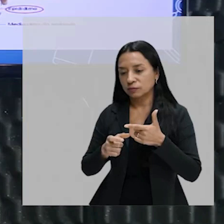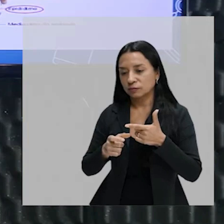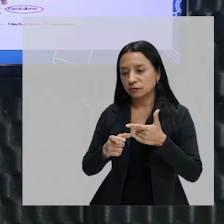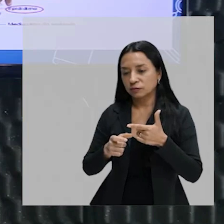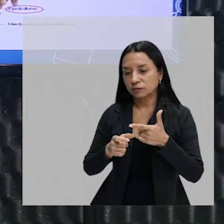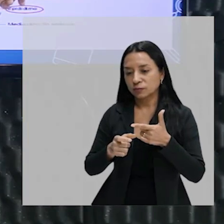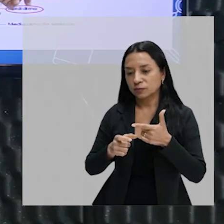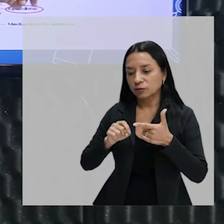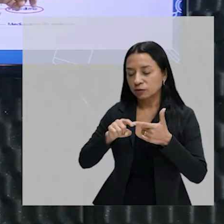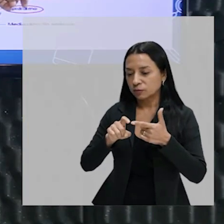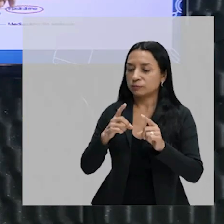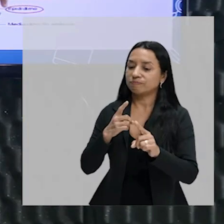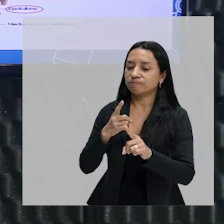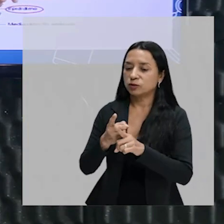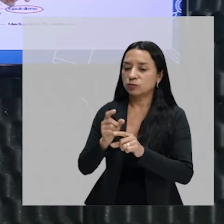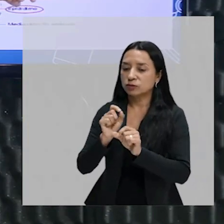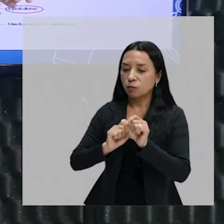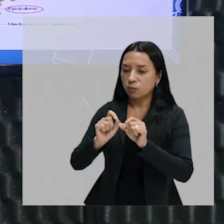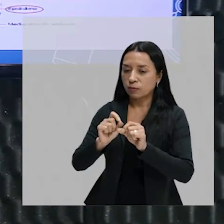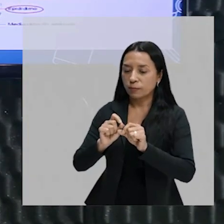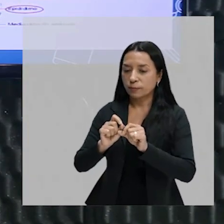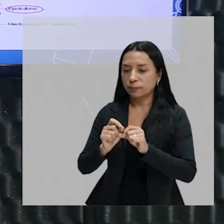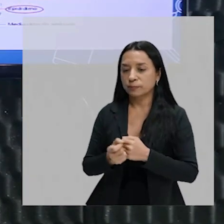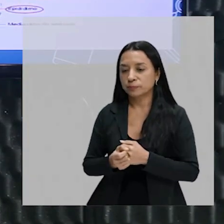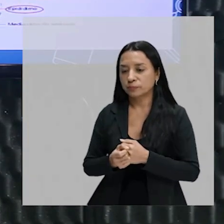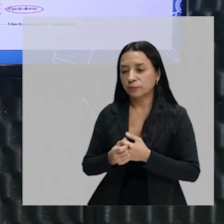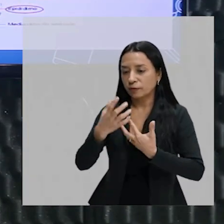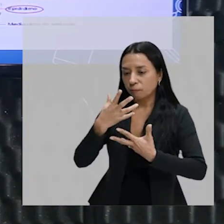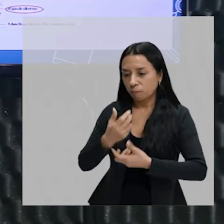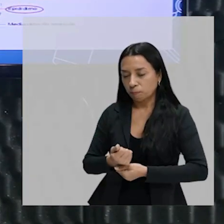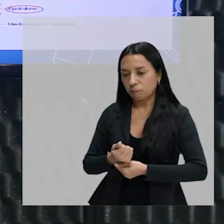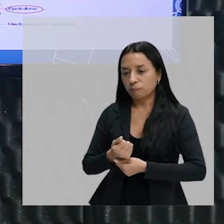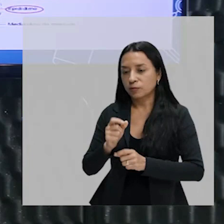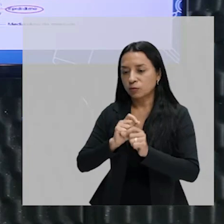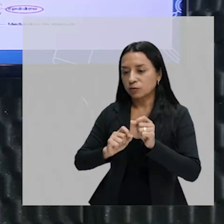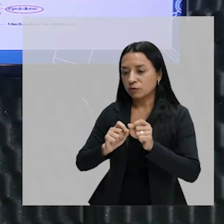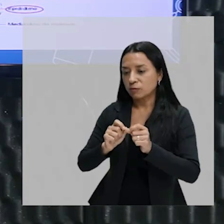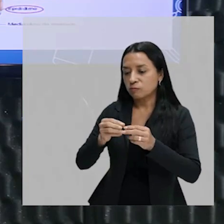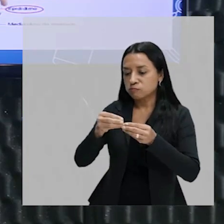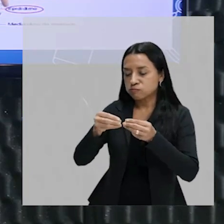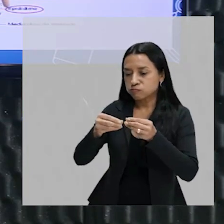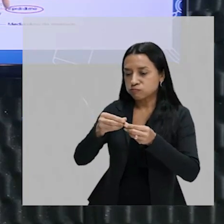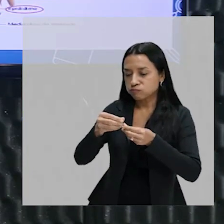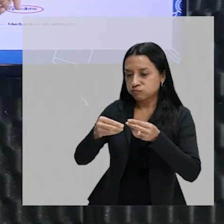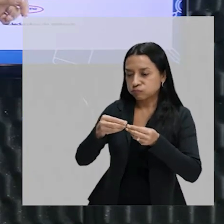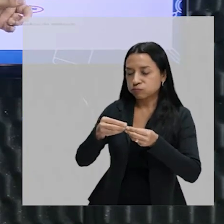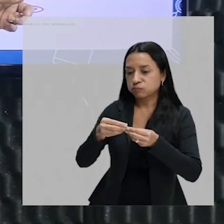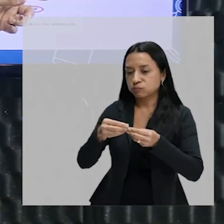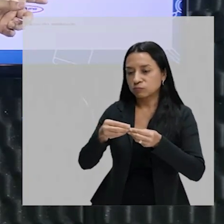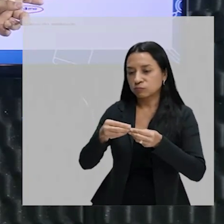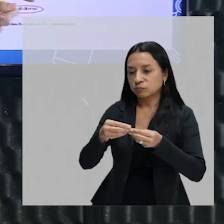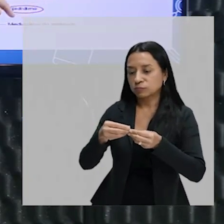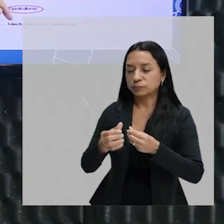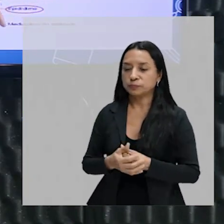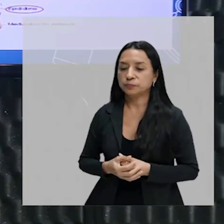espermatozóides vão encontrar a vesícula seminal eles vão receber uma secreção dessa vesícula que contém